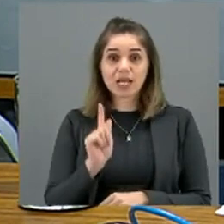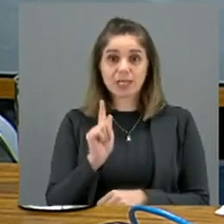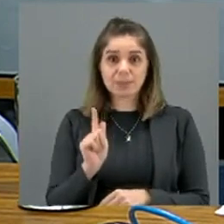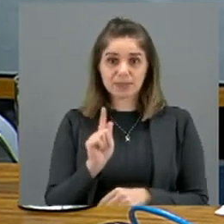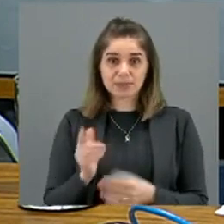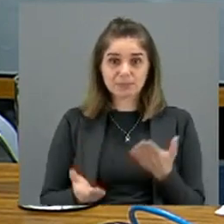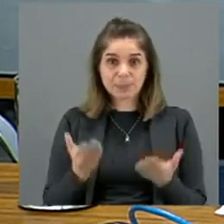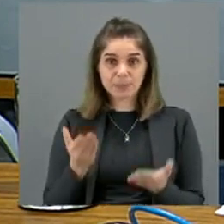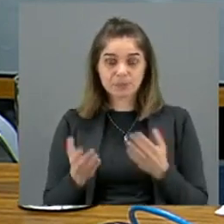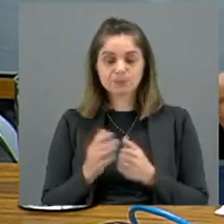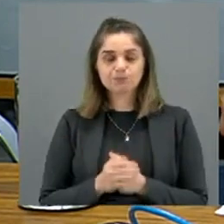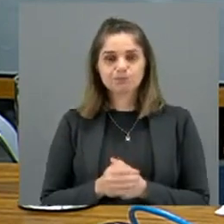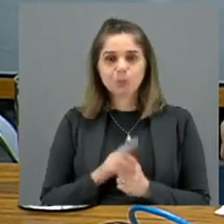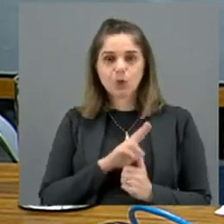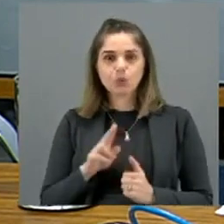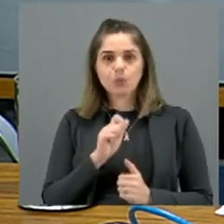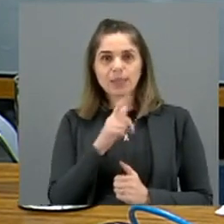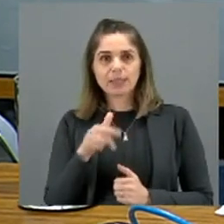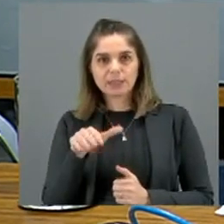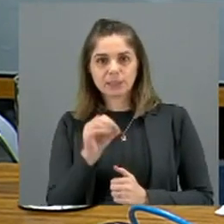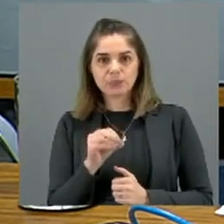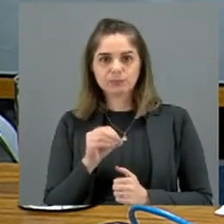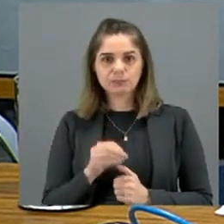presidente. Não são 10 minutos?